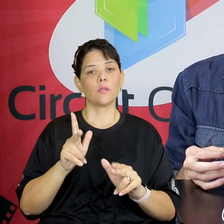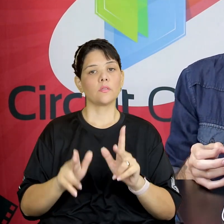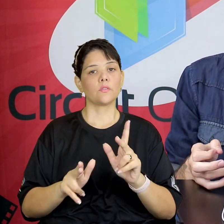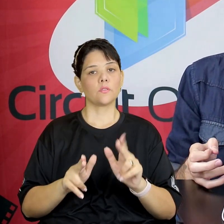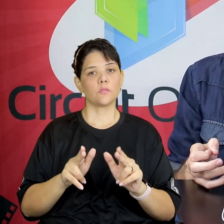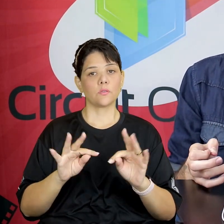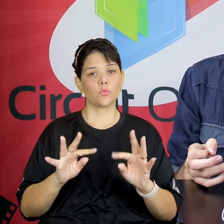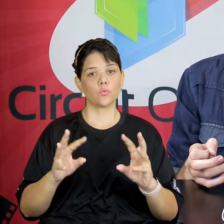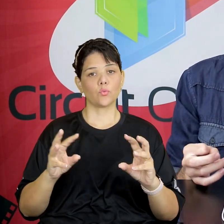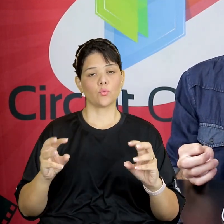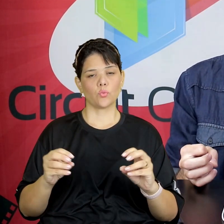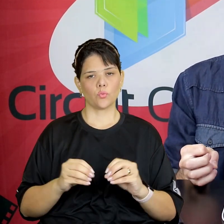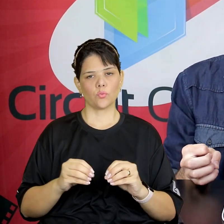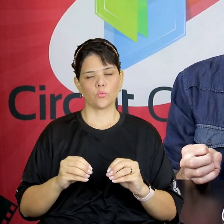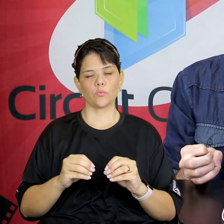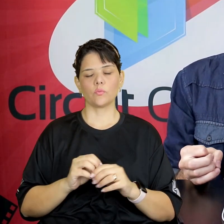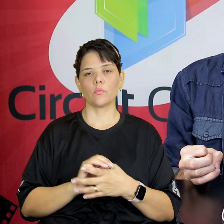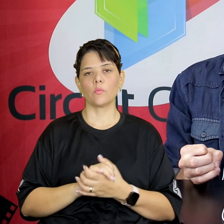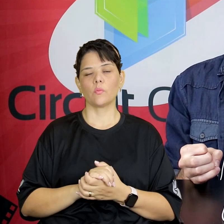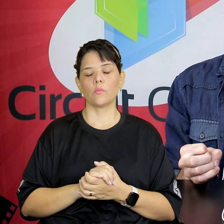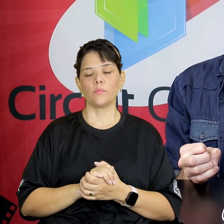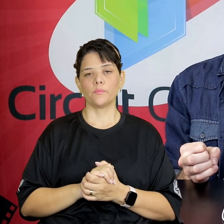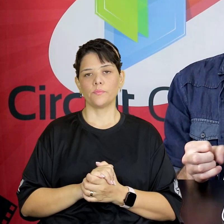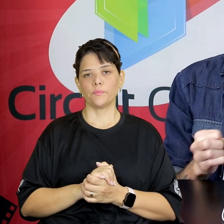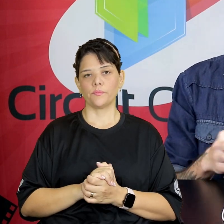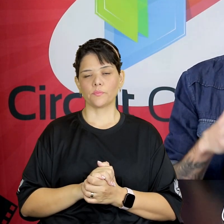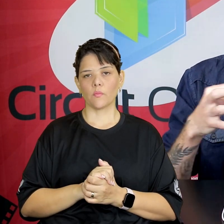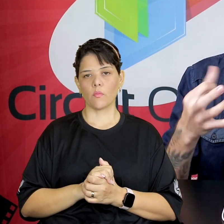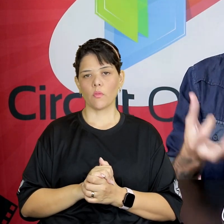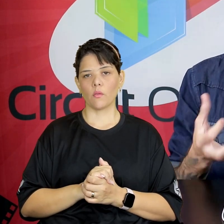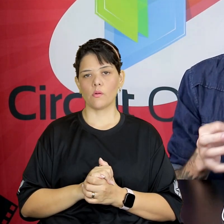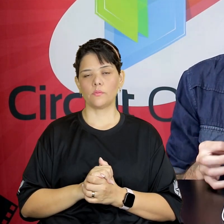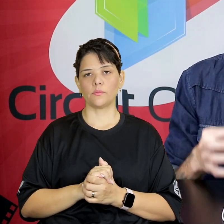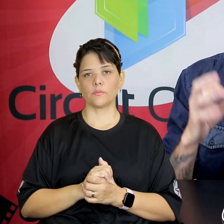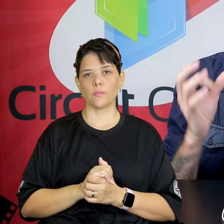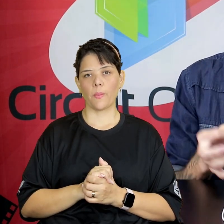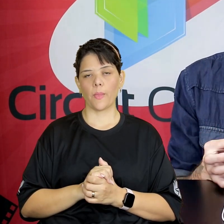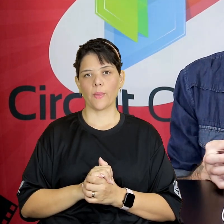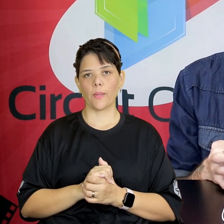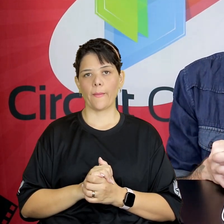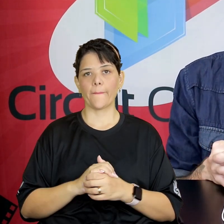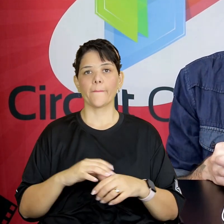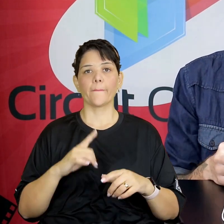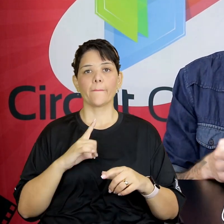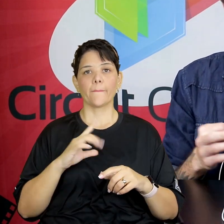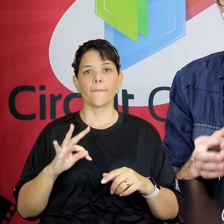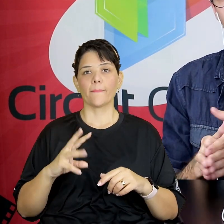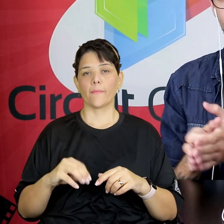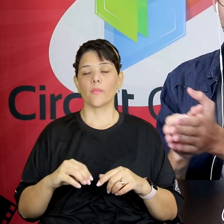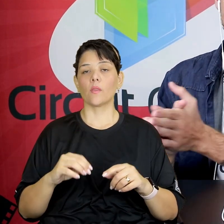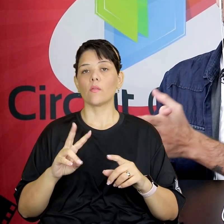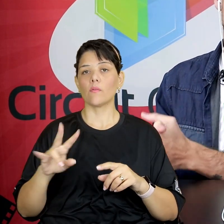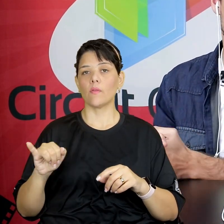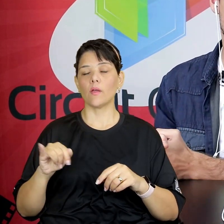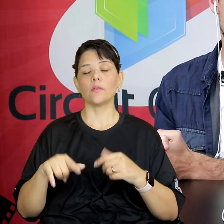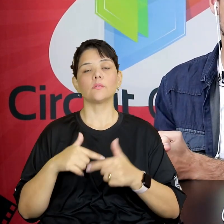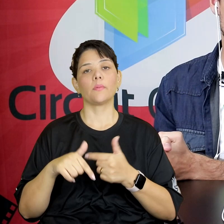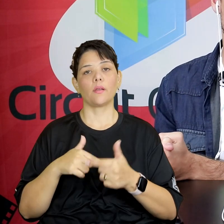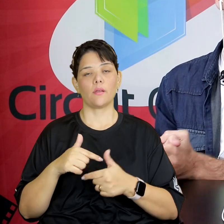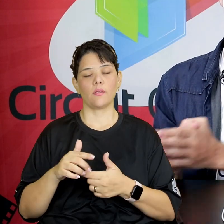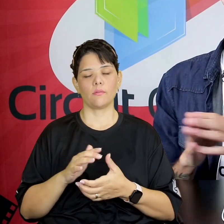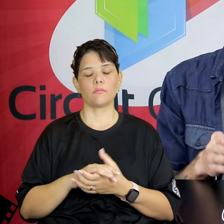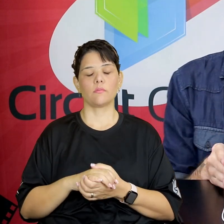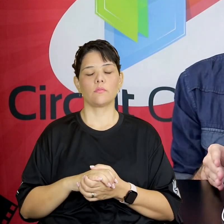muitos imprevistos na produção, sempre tem. Então, todo esse material prático, esse material palpável que a gente tem vai ser trabalhado agora na